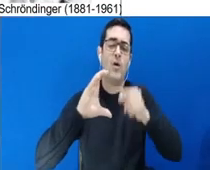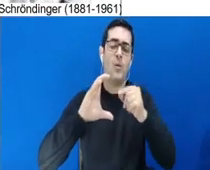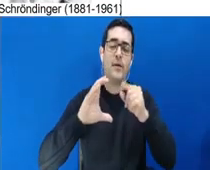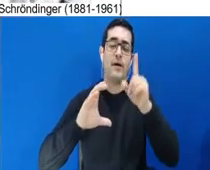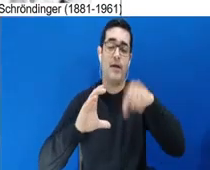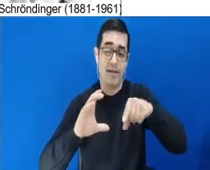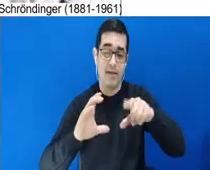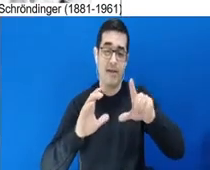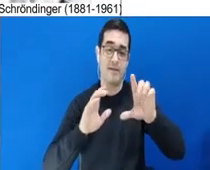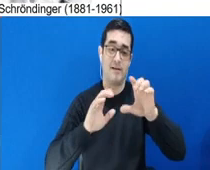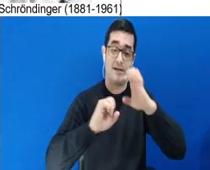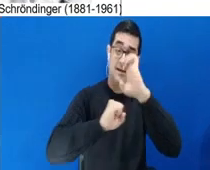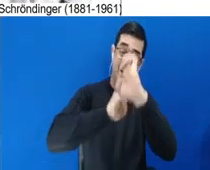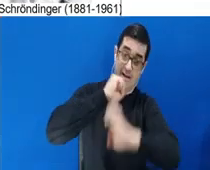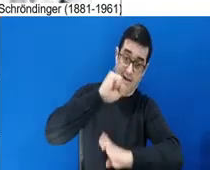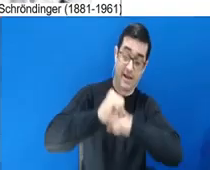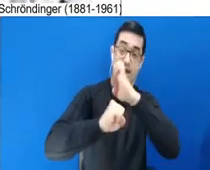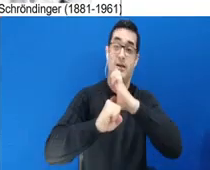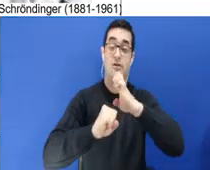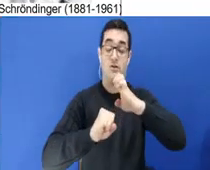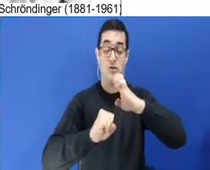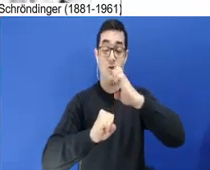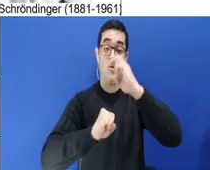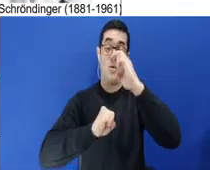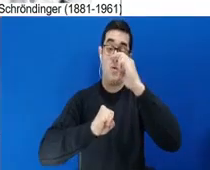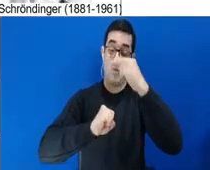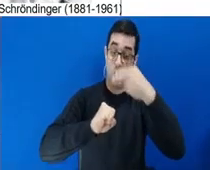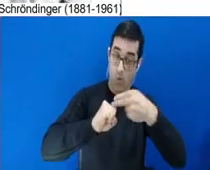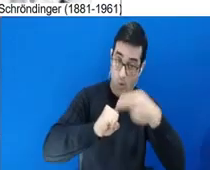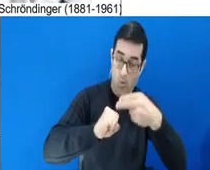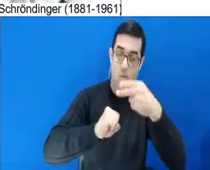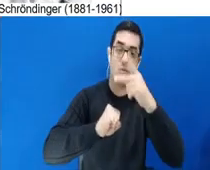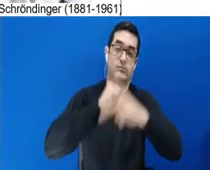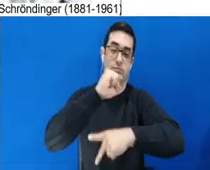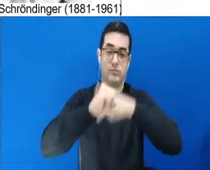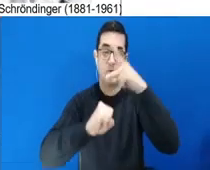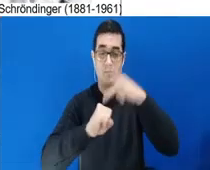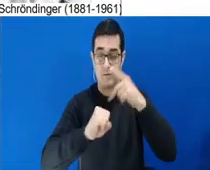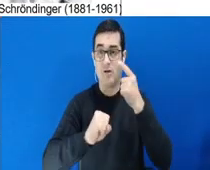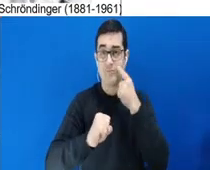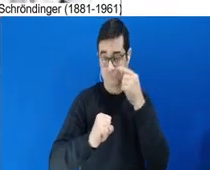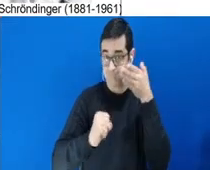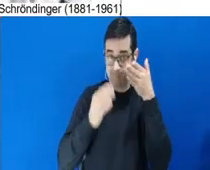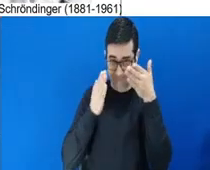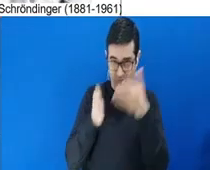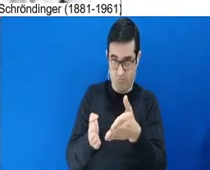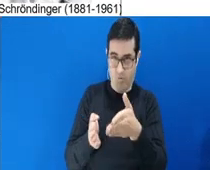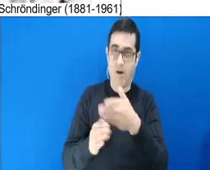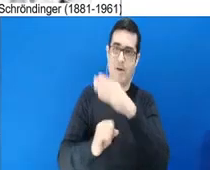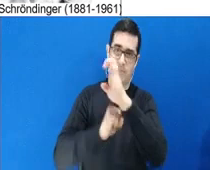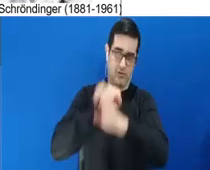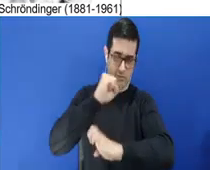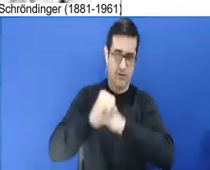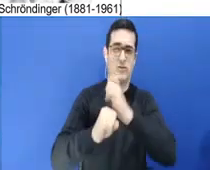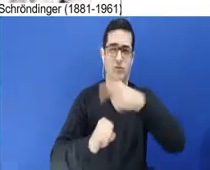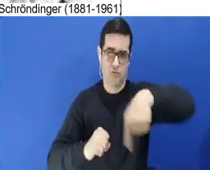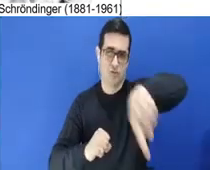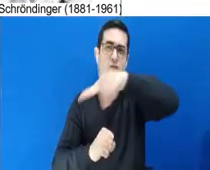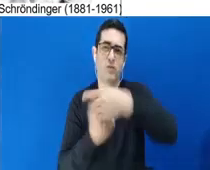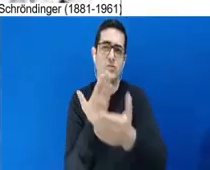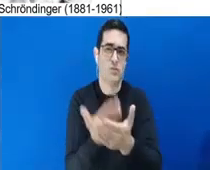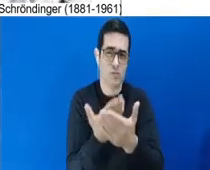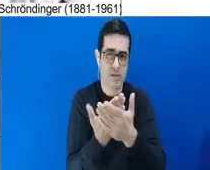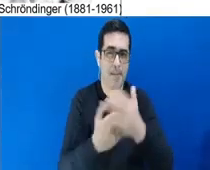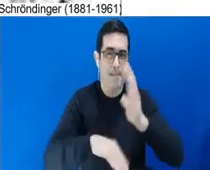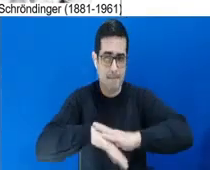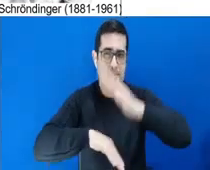mas a gente vai mirar mais no elétron, porque é o que a gente mais vai trabalhar, tá? Então, essa função teria todas